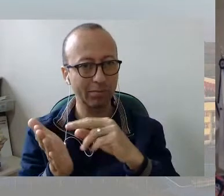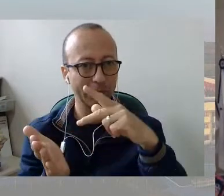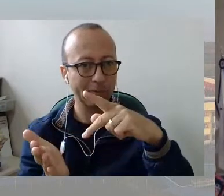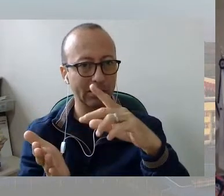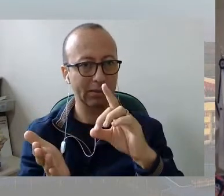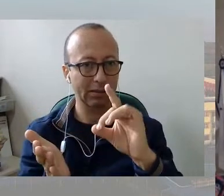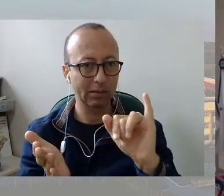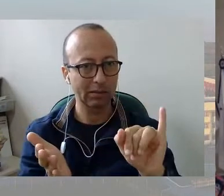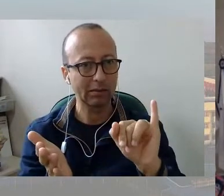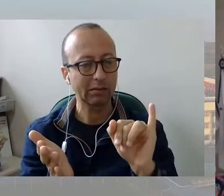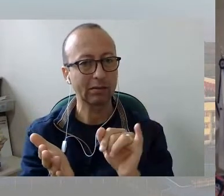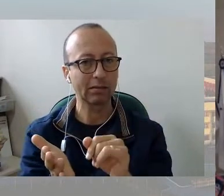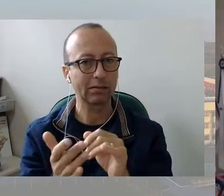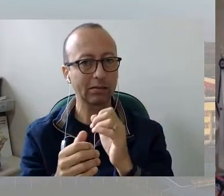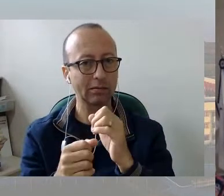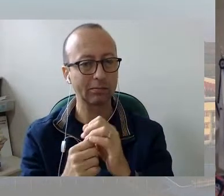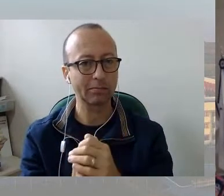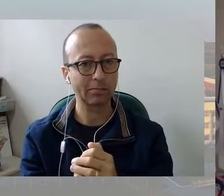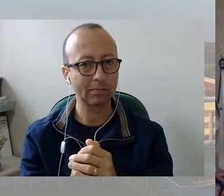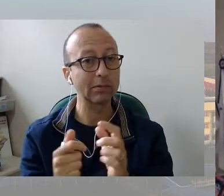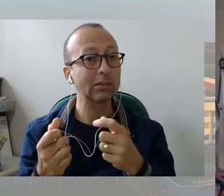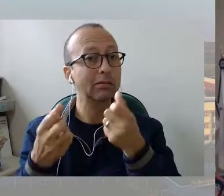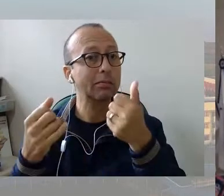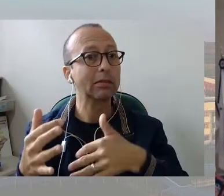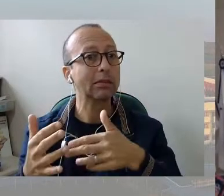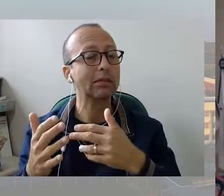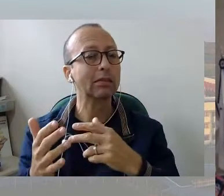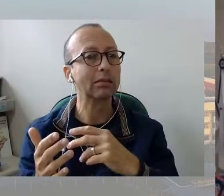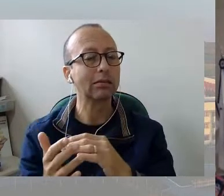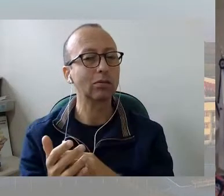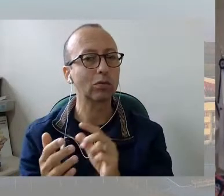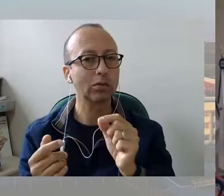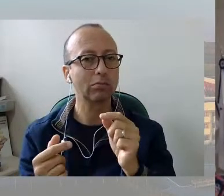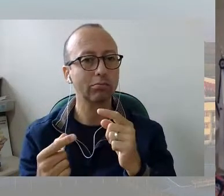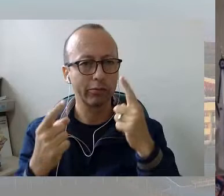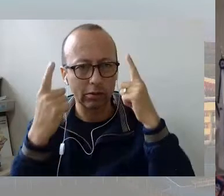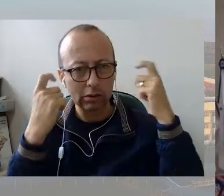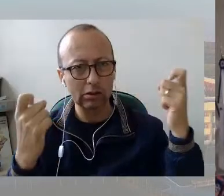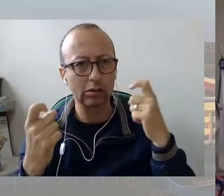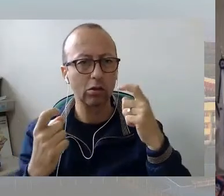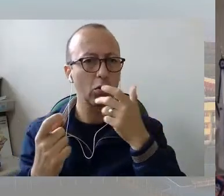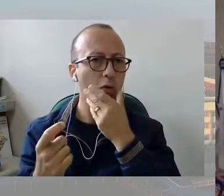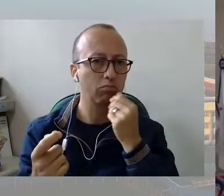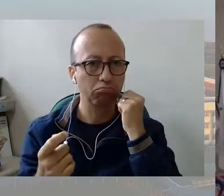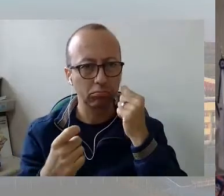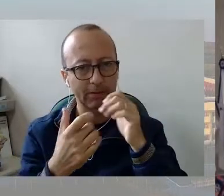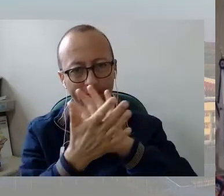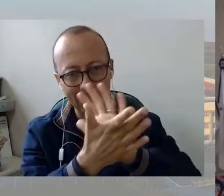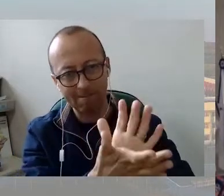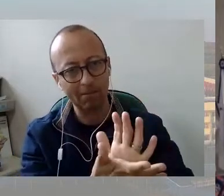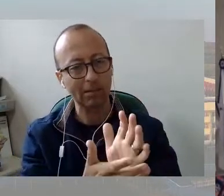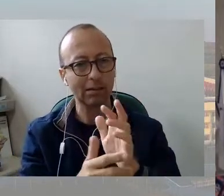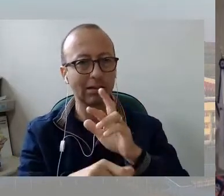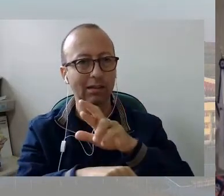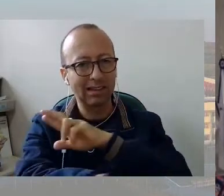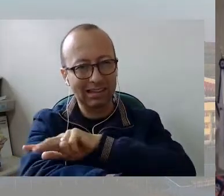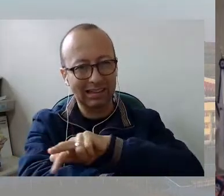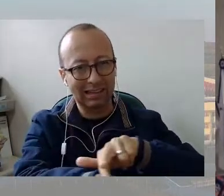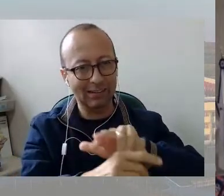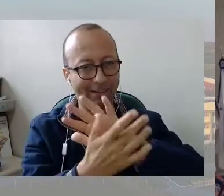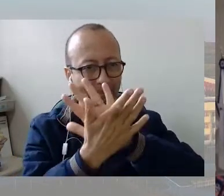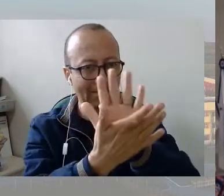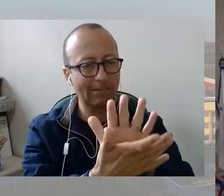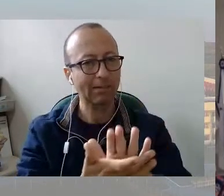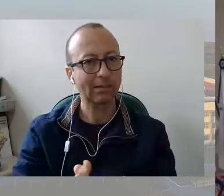2019-2023, no que tange a importância de combater as diversas violências, inclusive de gênero e raça, e ignora nesse fragmento que